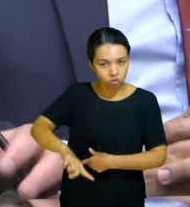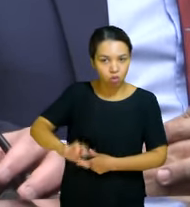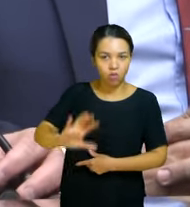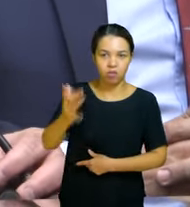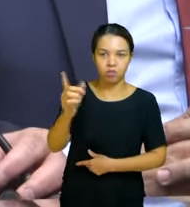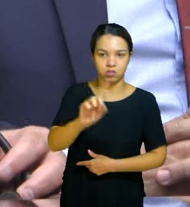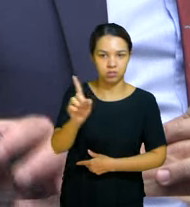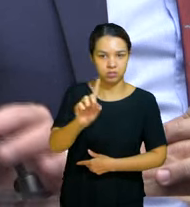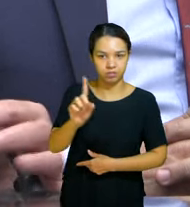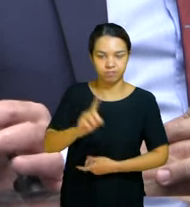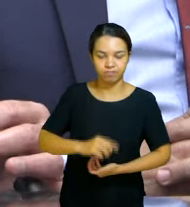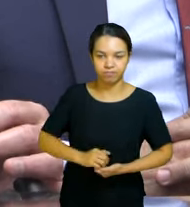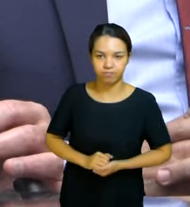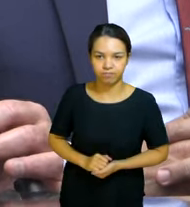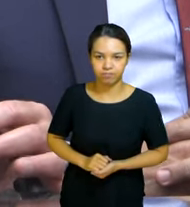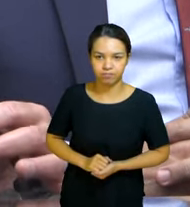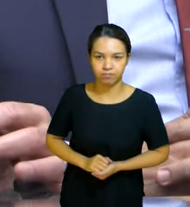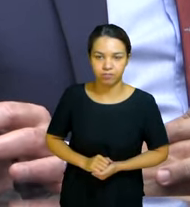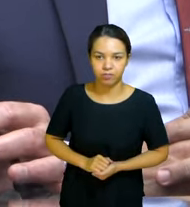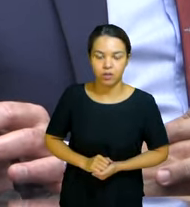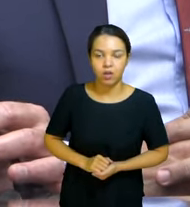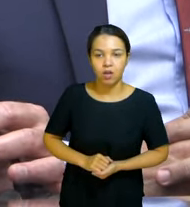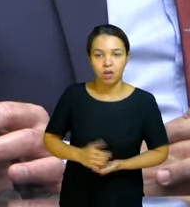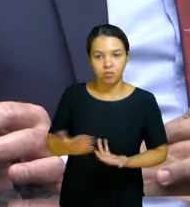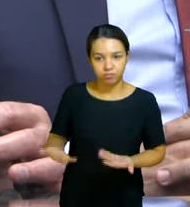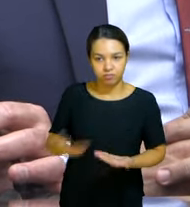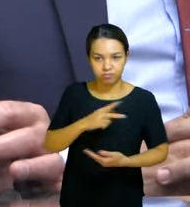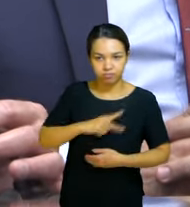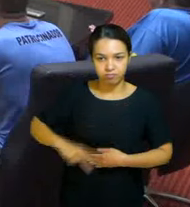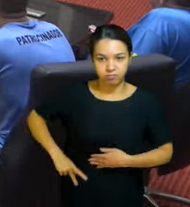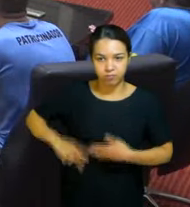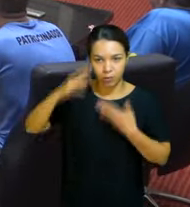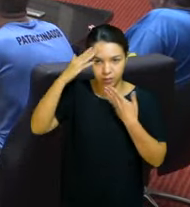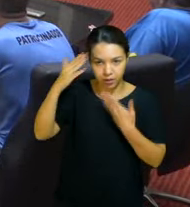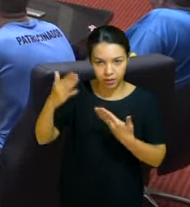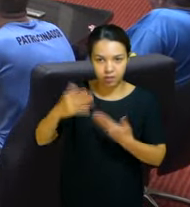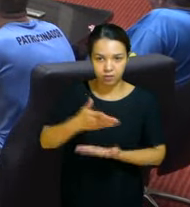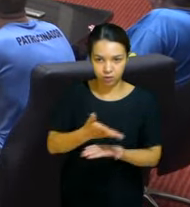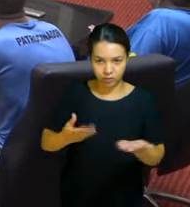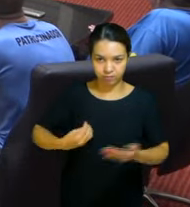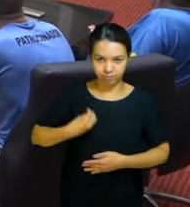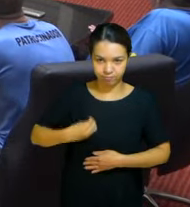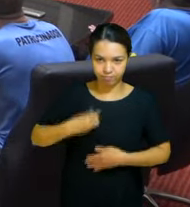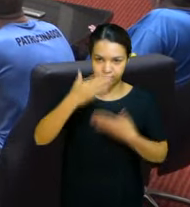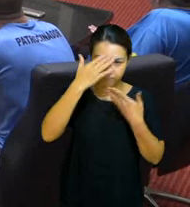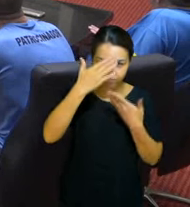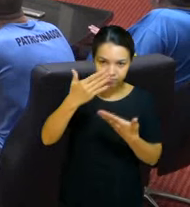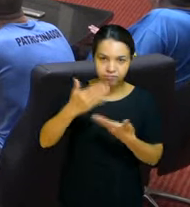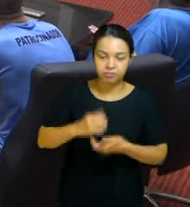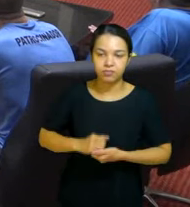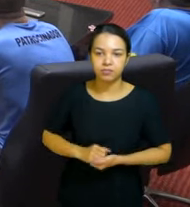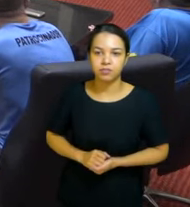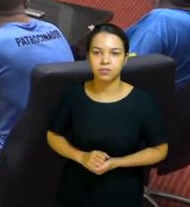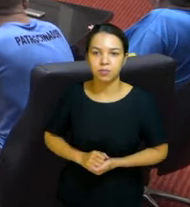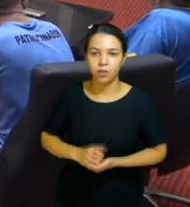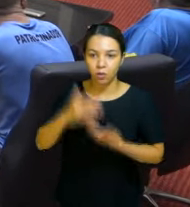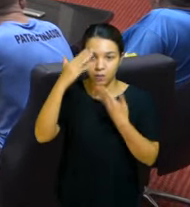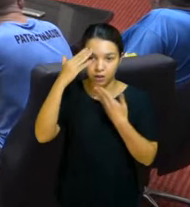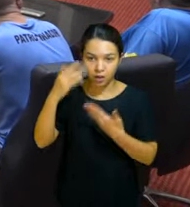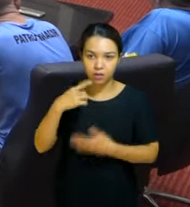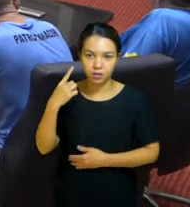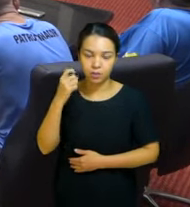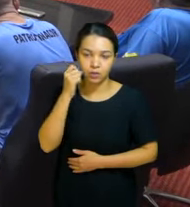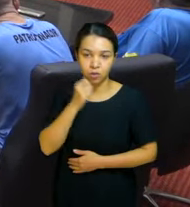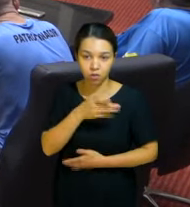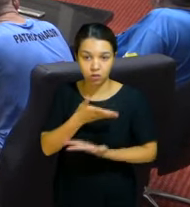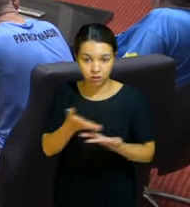presidente, por enquanto, muito obrigado. Agradecer aí a presença de todos vocês. Muito obrigado. Obrigado, deputado Massocco. Aqueles que tiverem interesse de fazer a inscrição